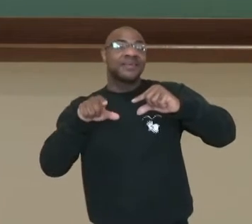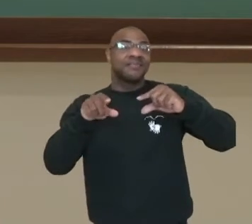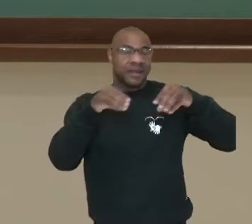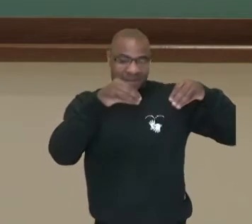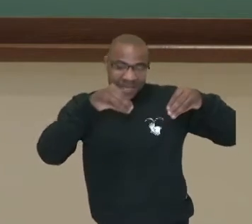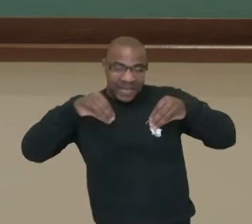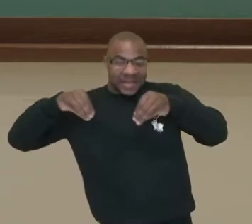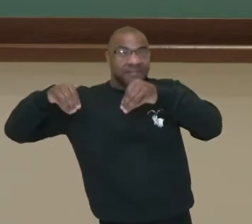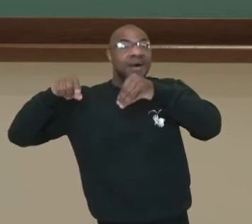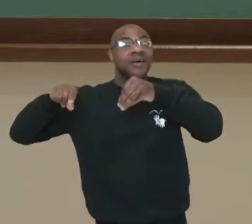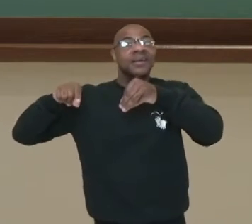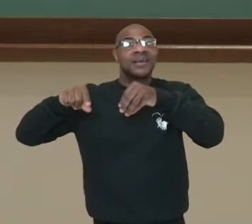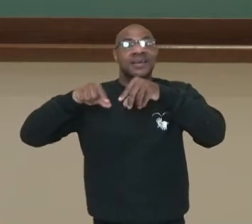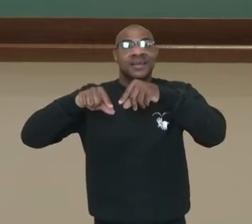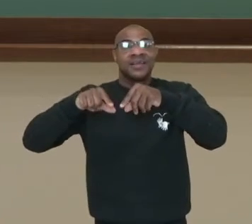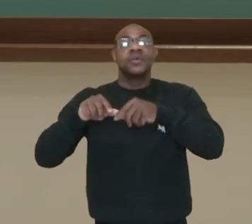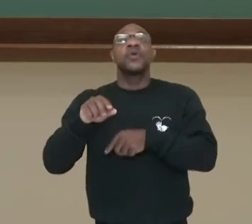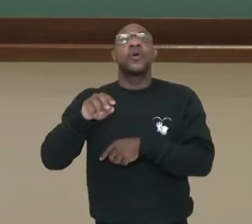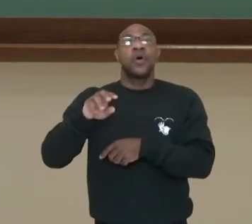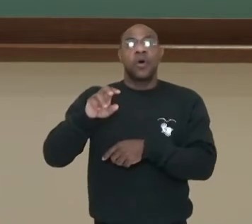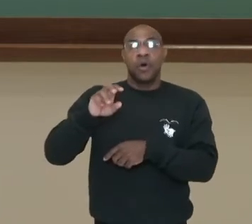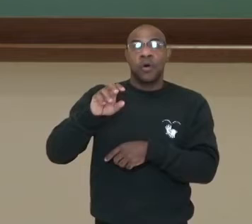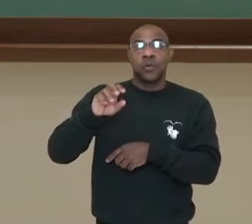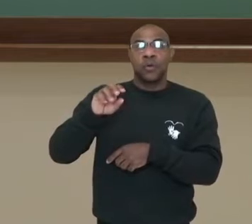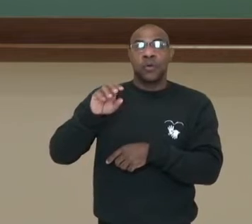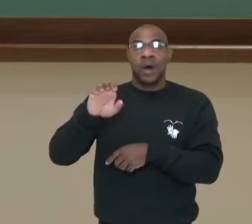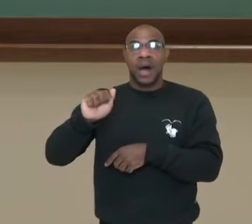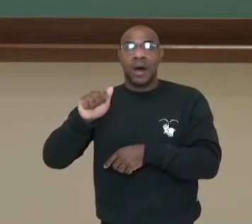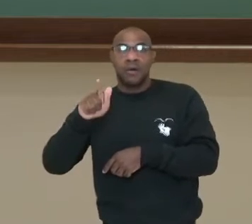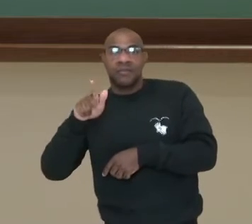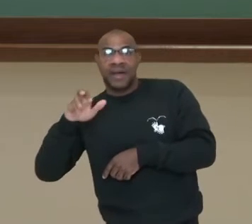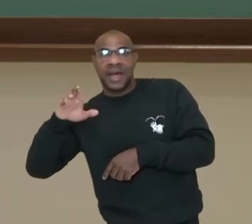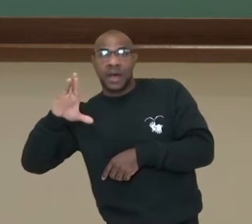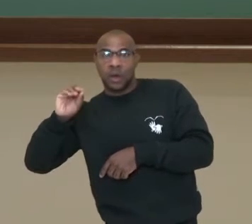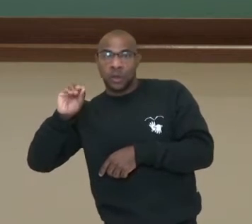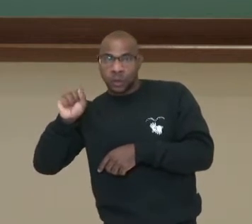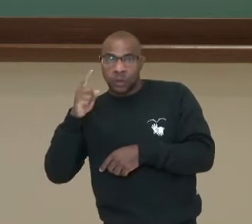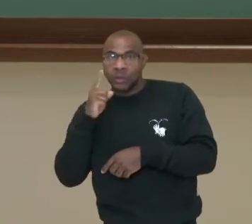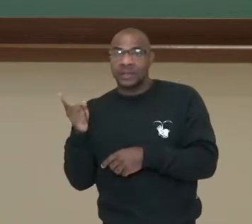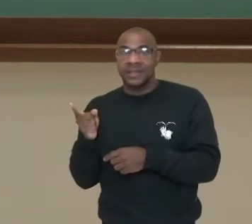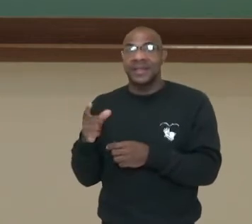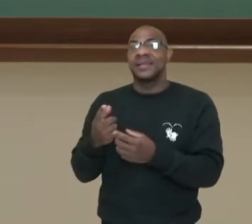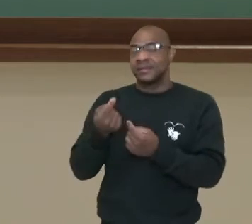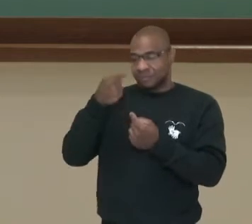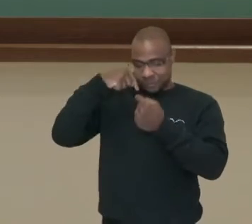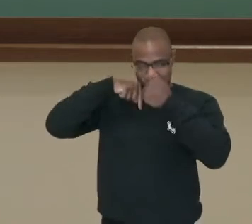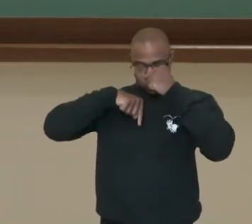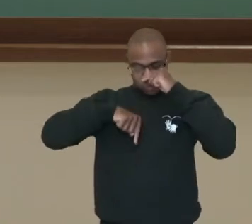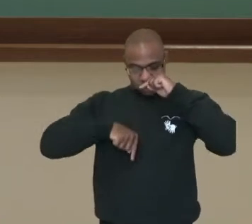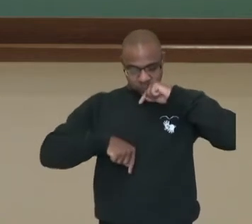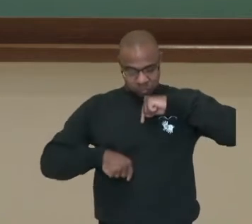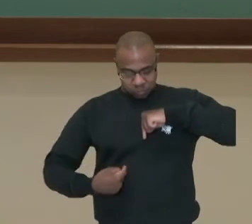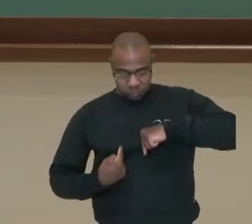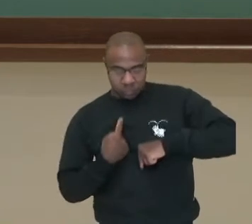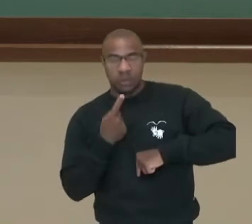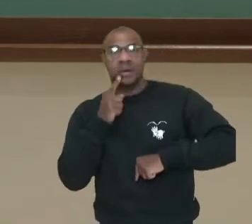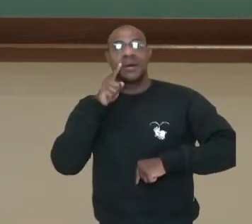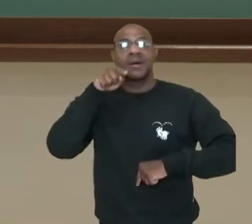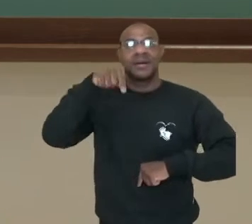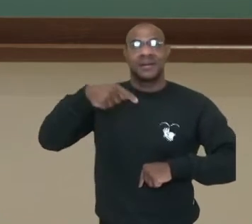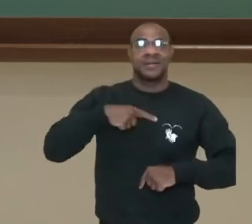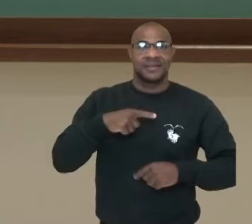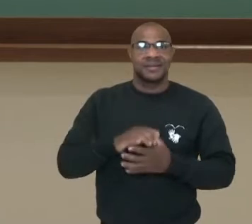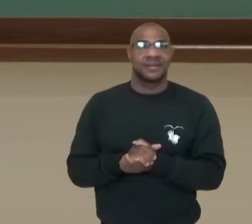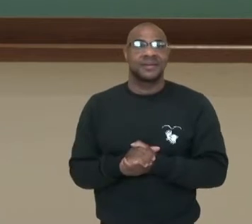gás carbônico, entrou no alvéolo, trocou. Saiu o gás carbônico e entrou o oxigênio. O gás carbônico vai sair através